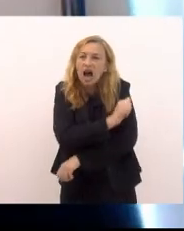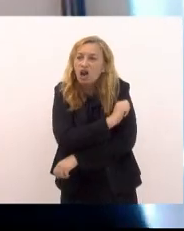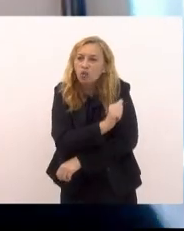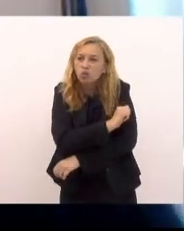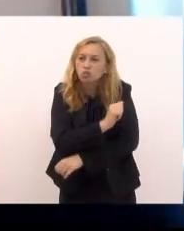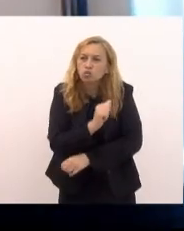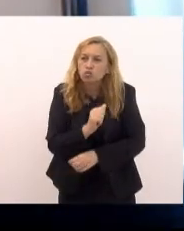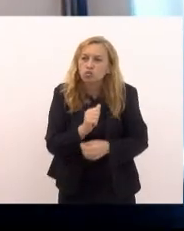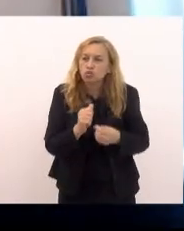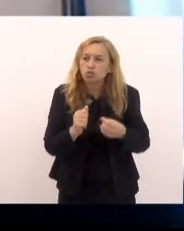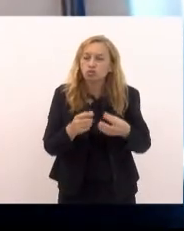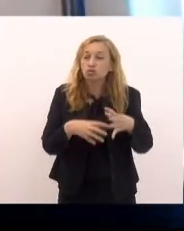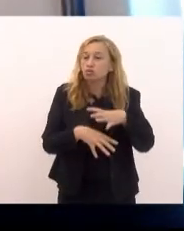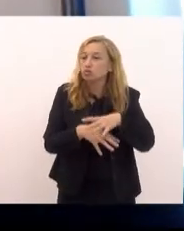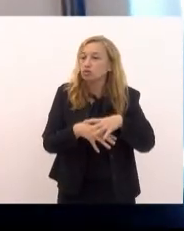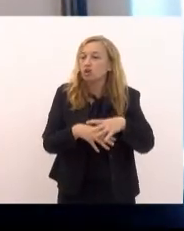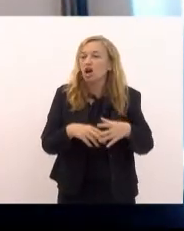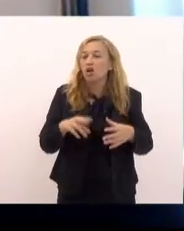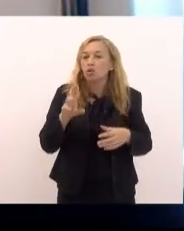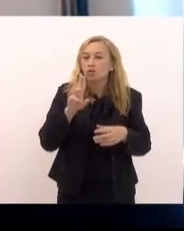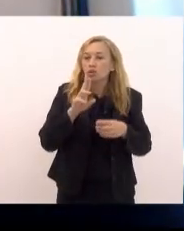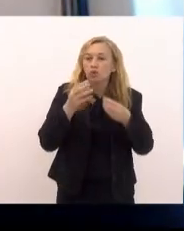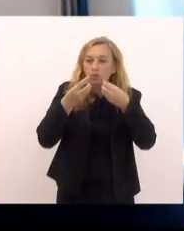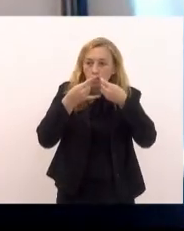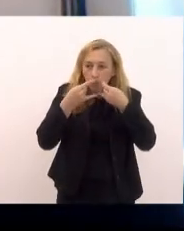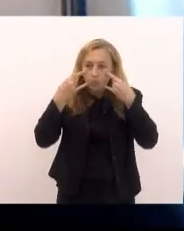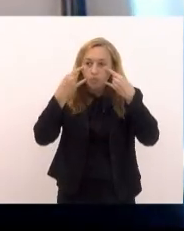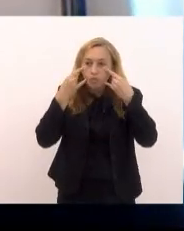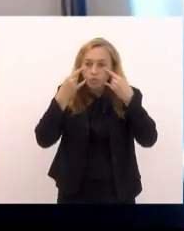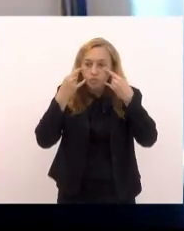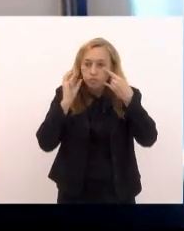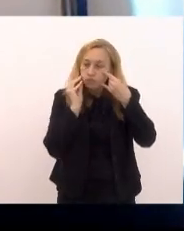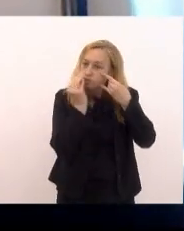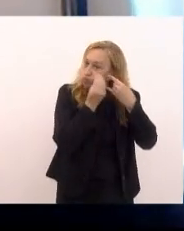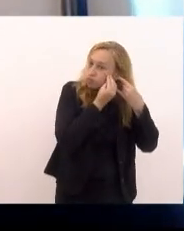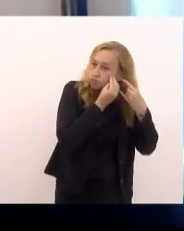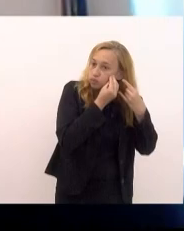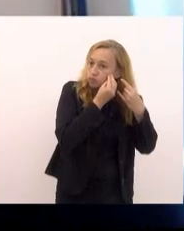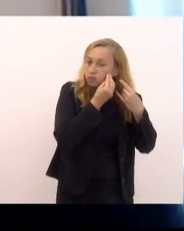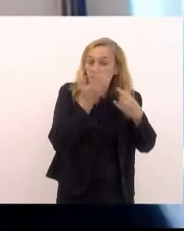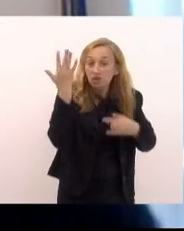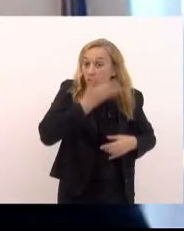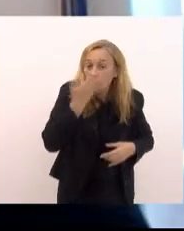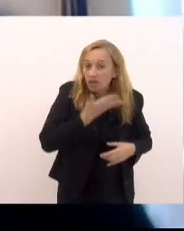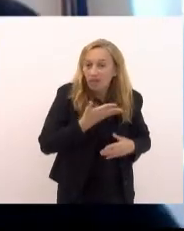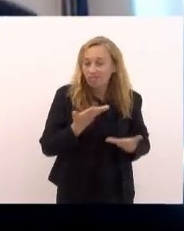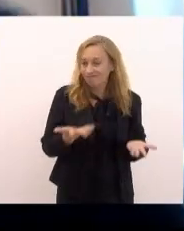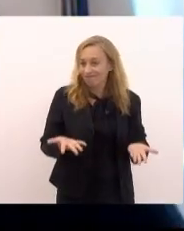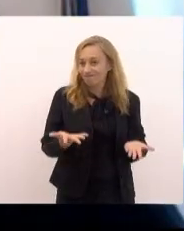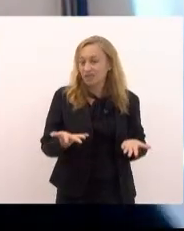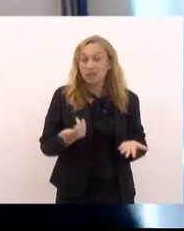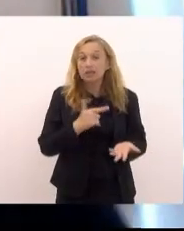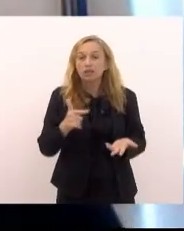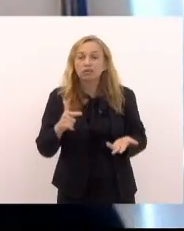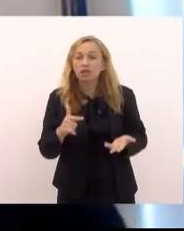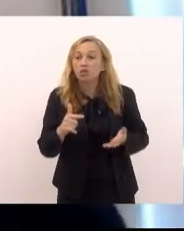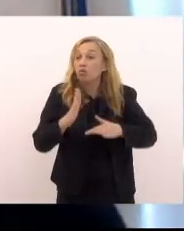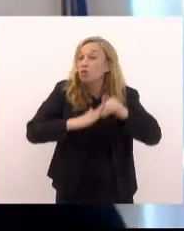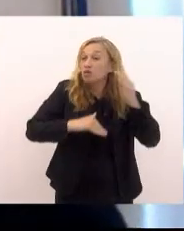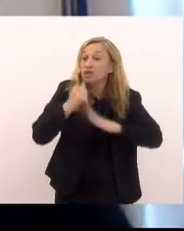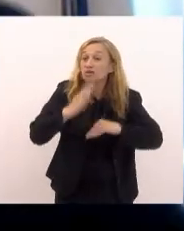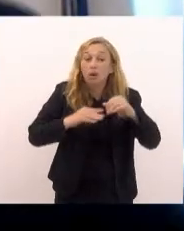uma mobilização dos profissionais da escola para garantir o uso de máscara. Por quê? Porque não tem esses